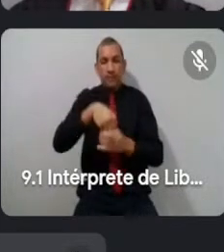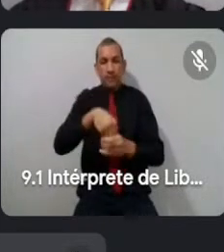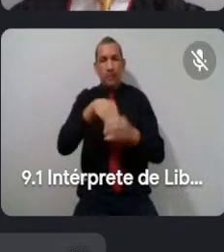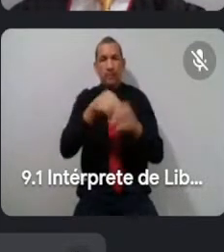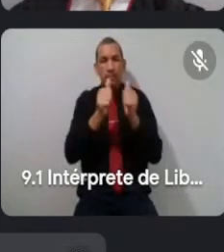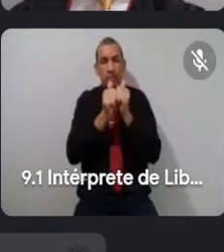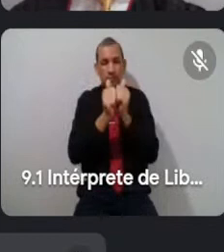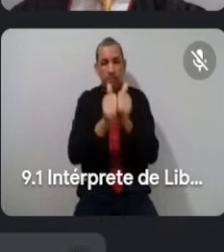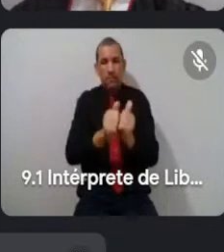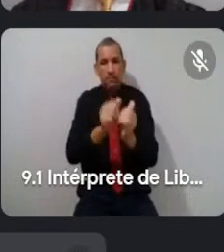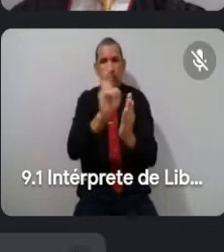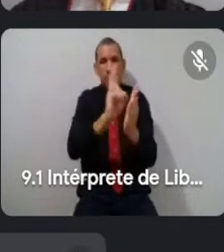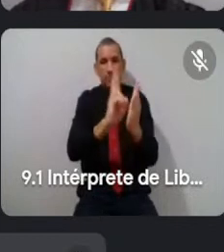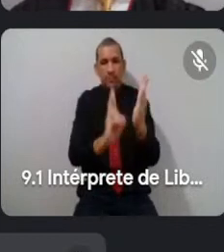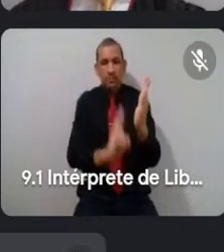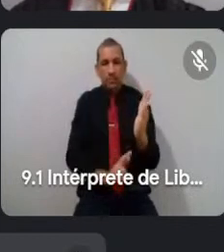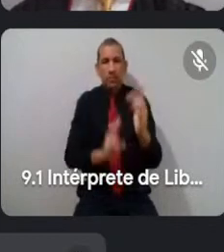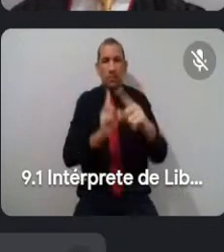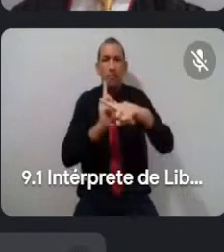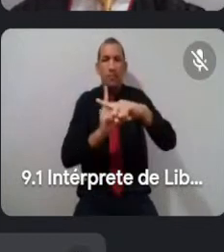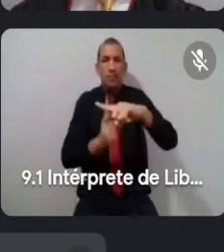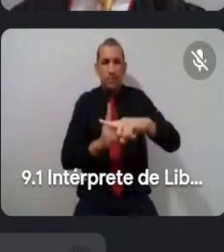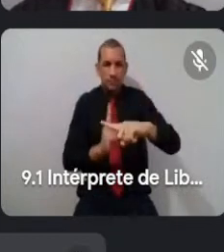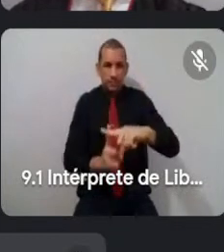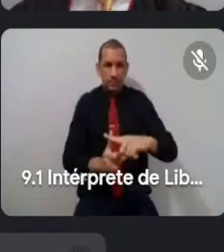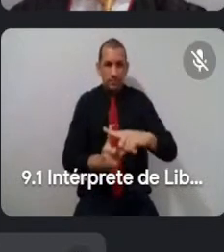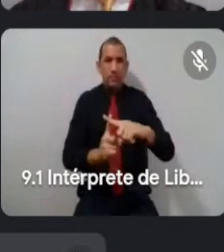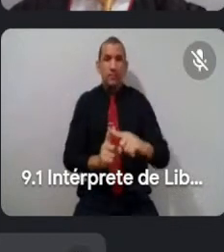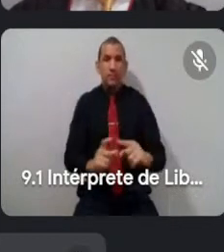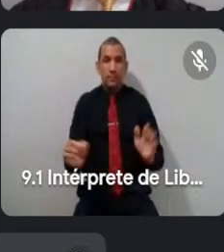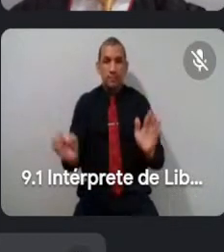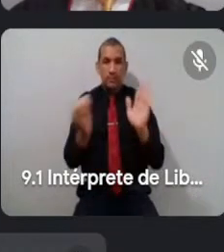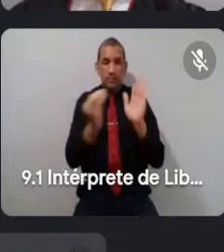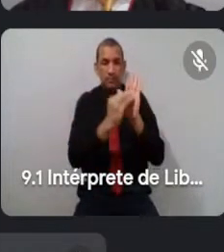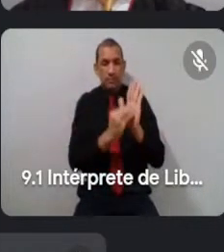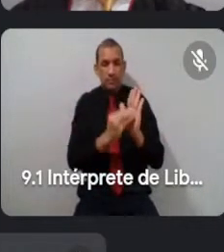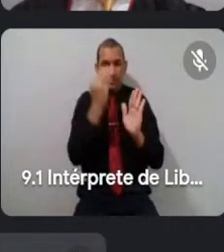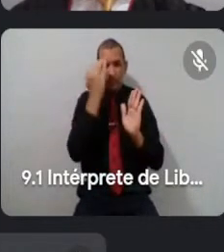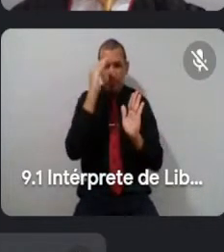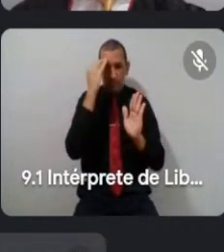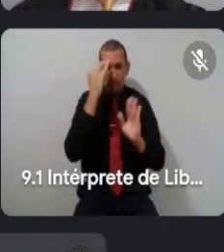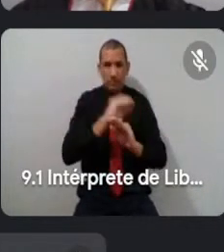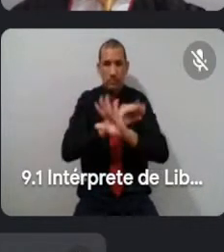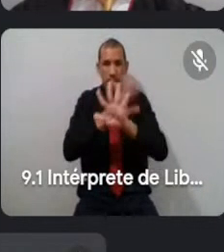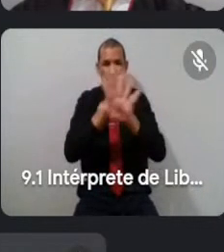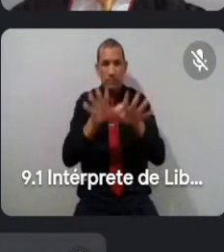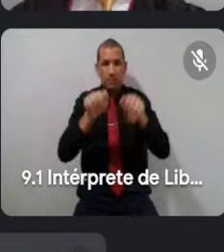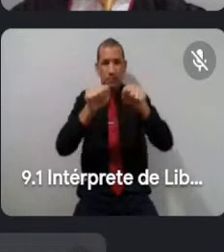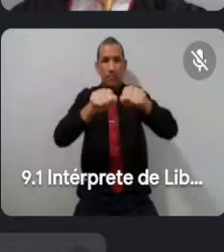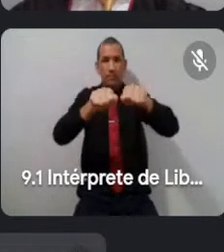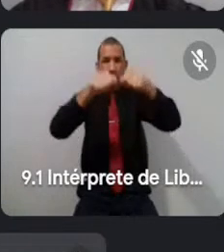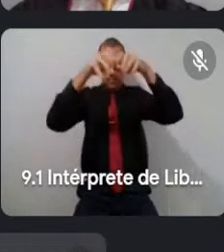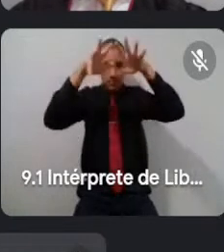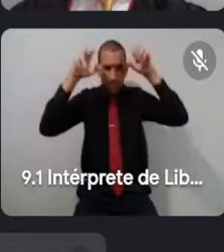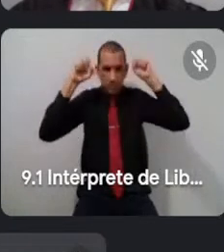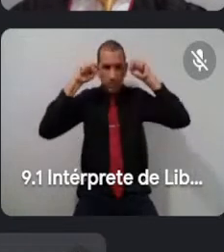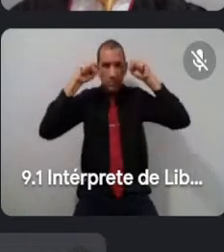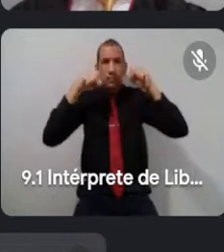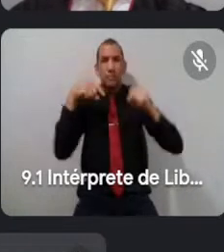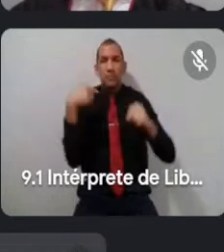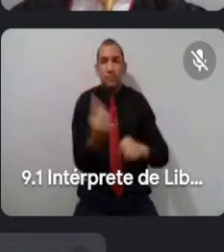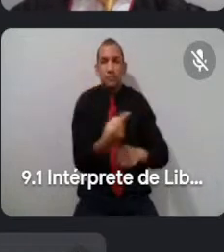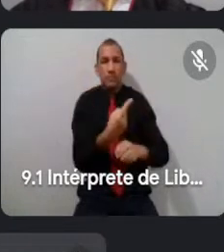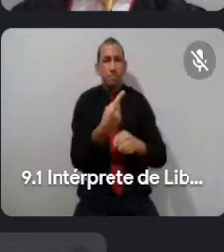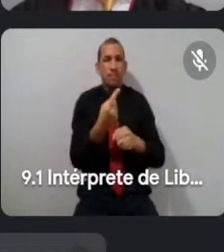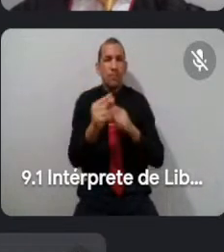relator considerando pela que é um entendimento já sedimentado da coxa pela